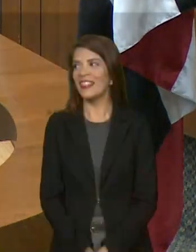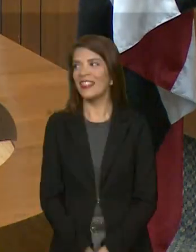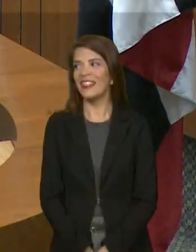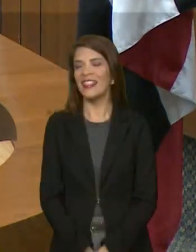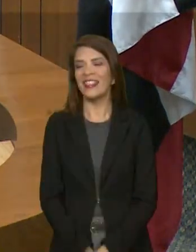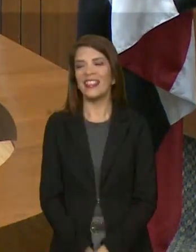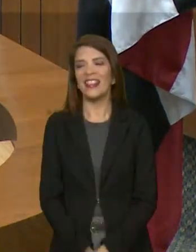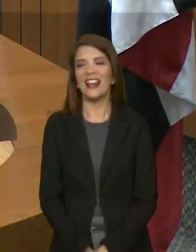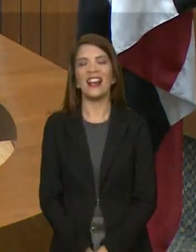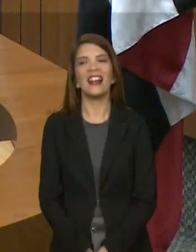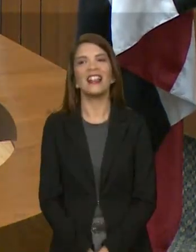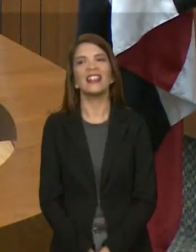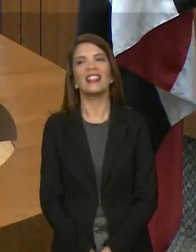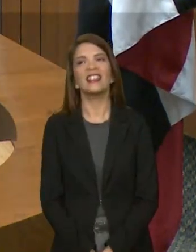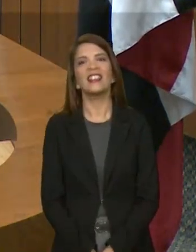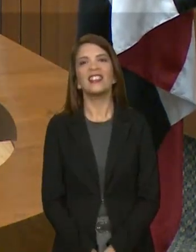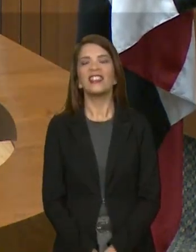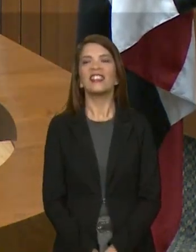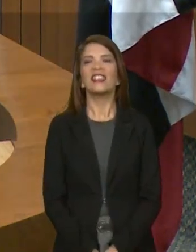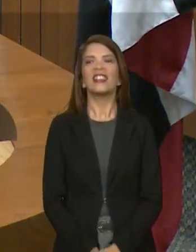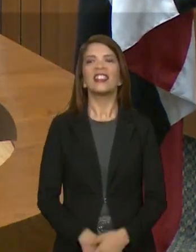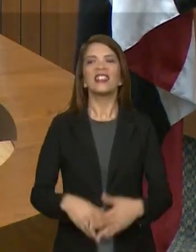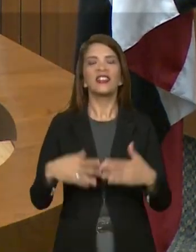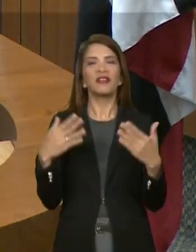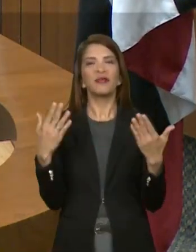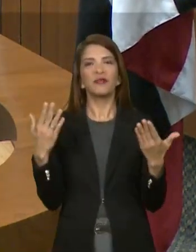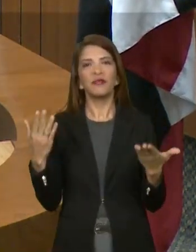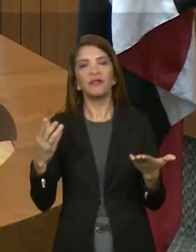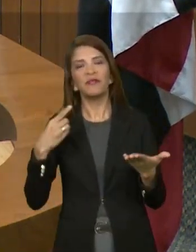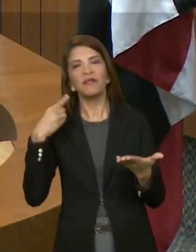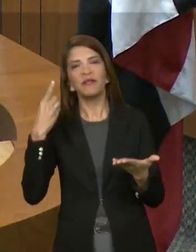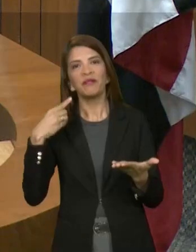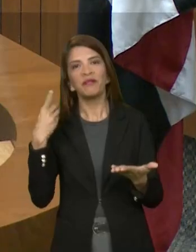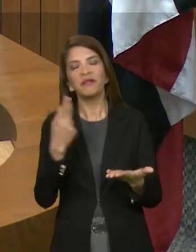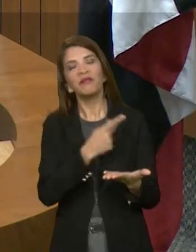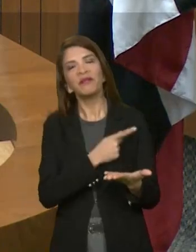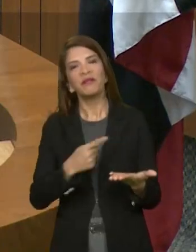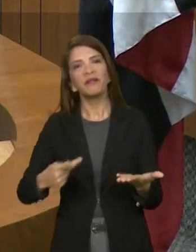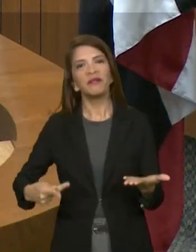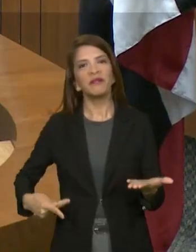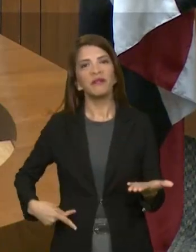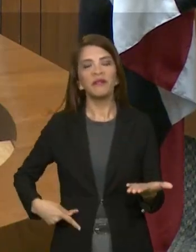Senhora Presidente, senhores deputados, deputadas,